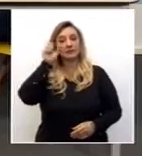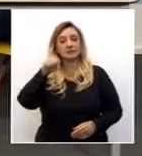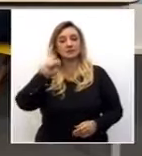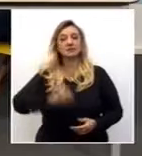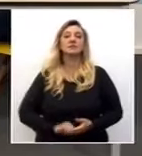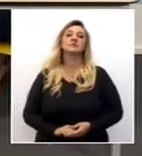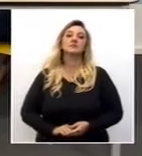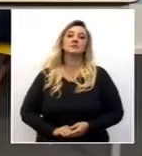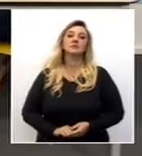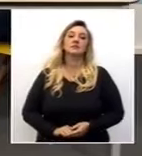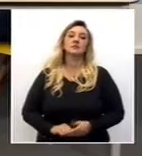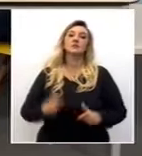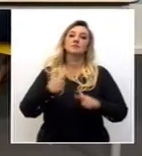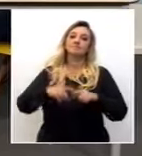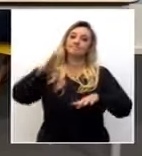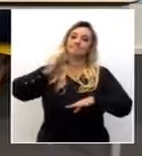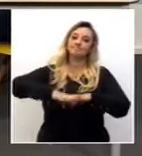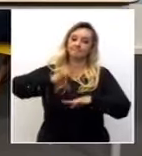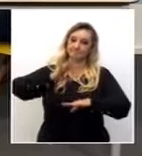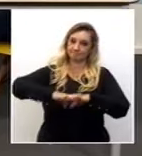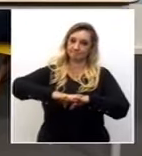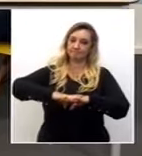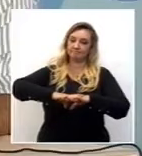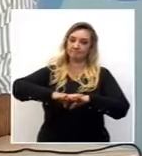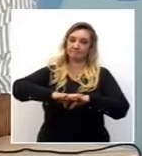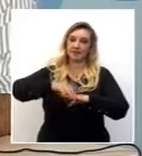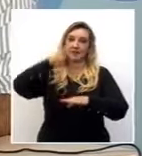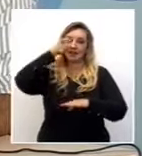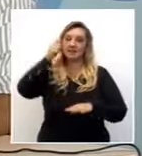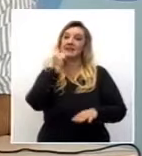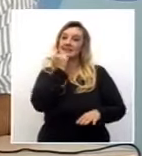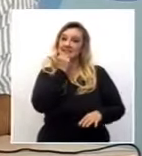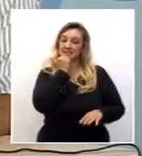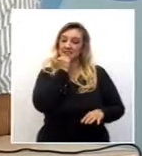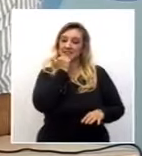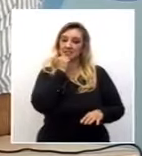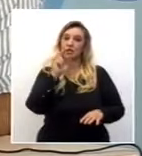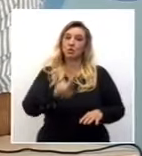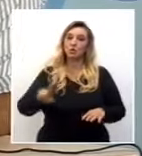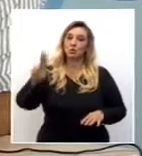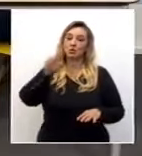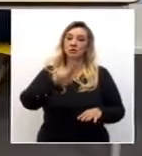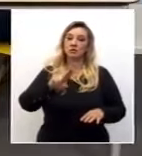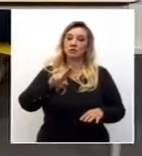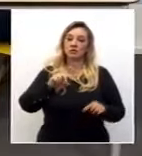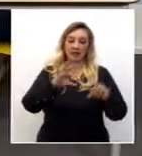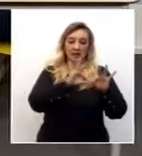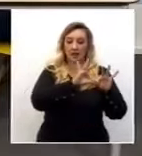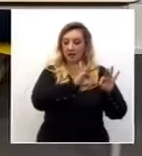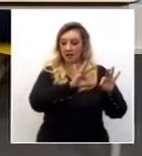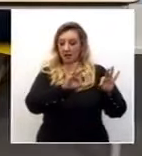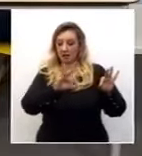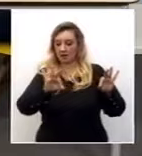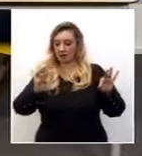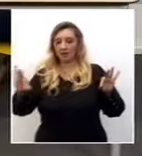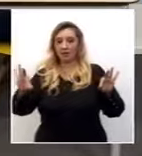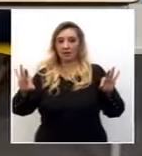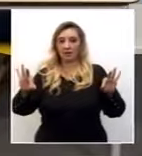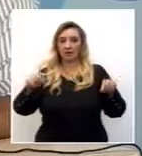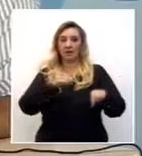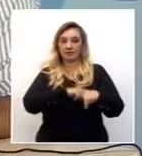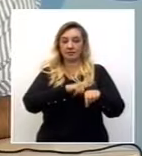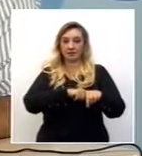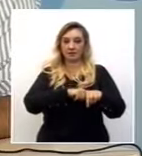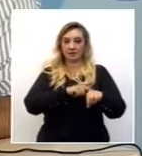problema matemático é muito interessante. Nas ciências, nós utilizamos também linha do tempo, uma série de coisas, e o